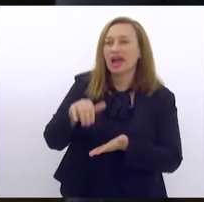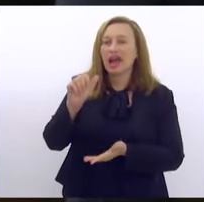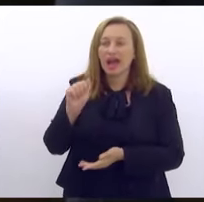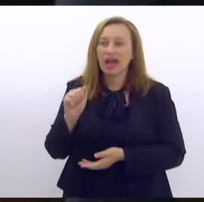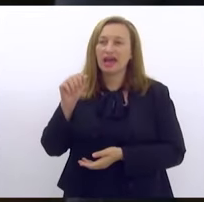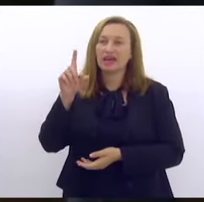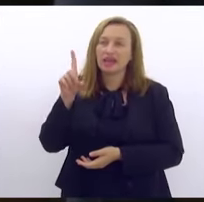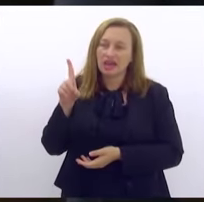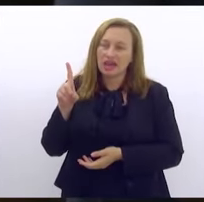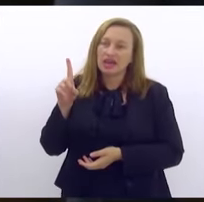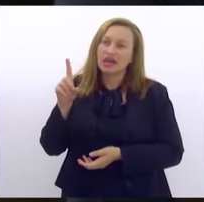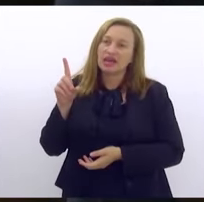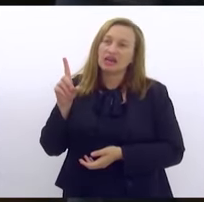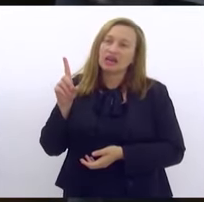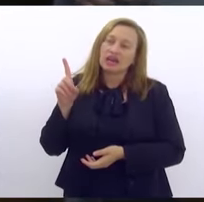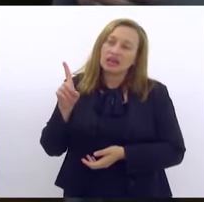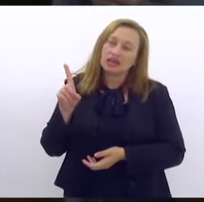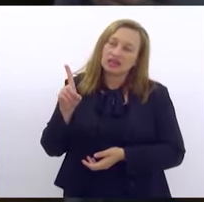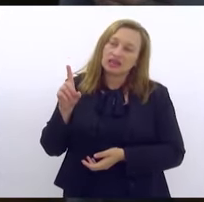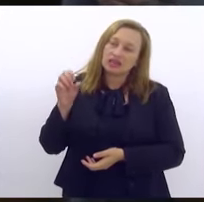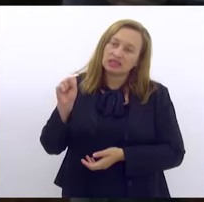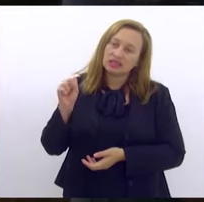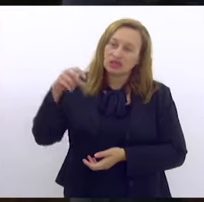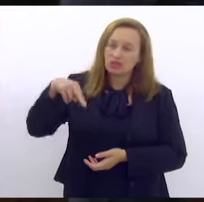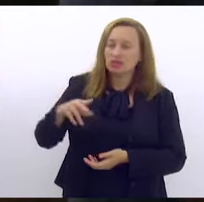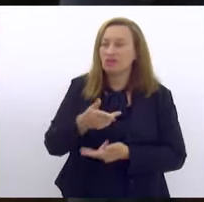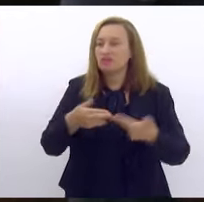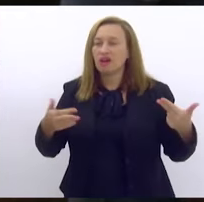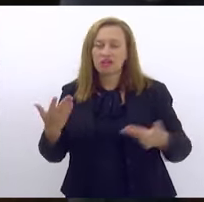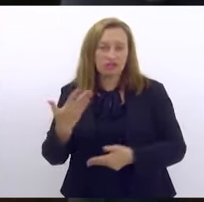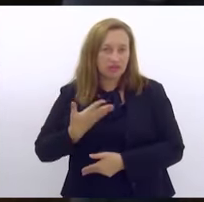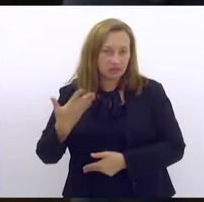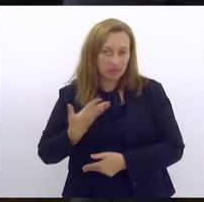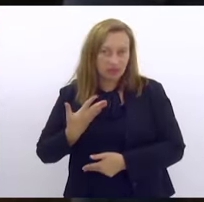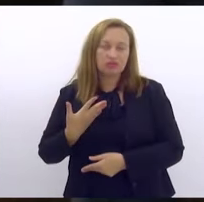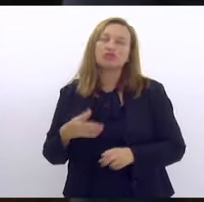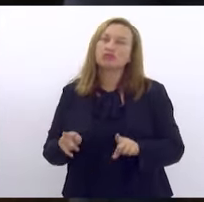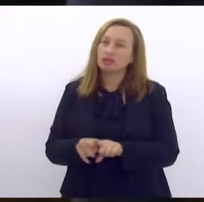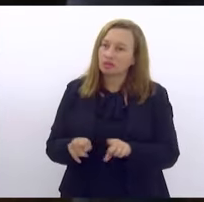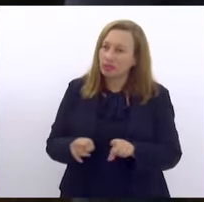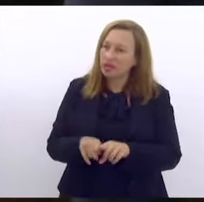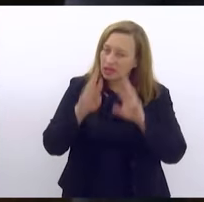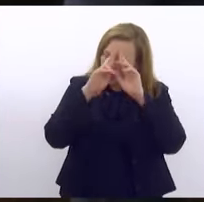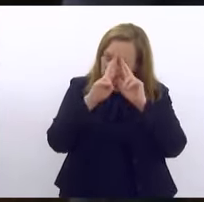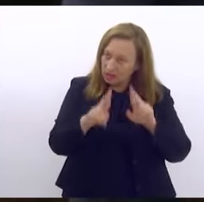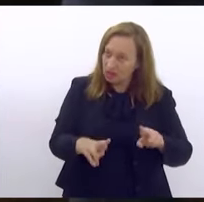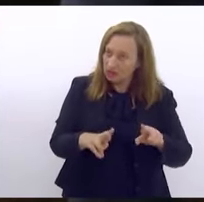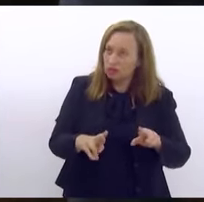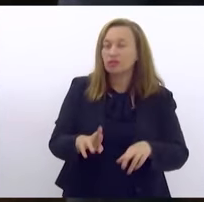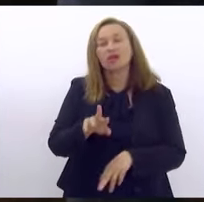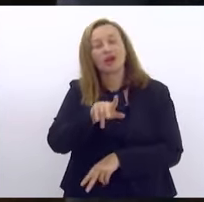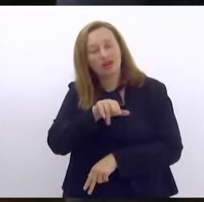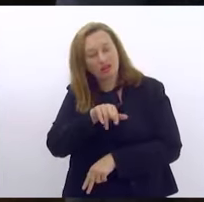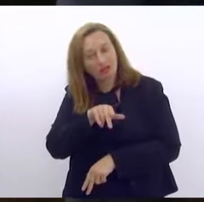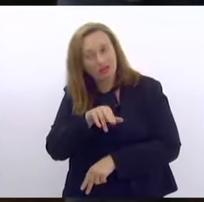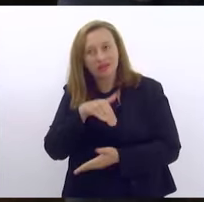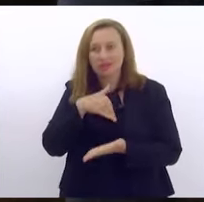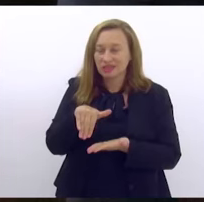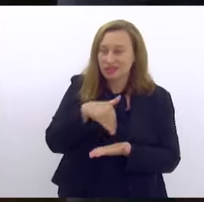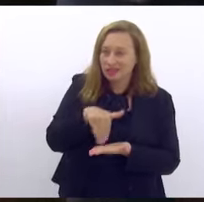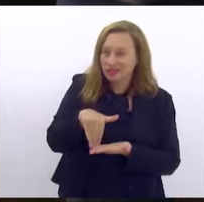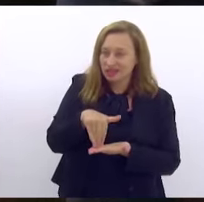é não só uma opinião minha, mas tenho certeza que de muitos colegas, se não de todos os colegas, com todo o respeito ao irmão do